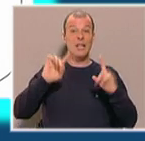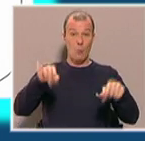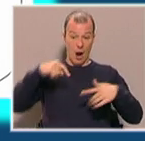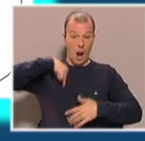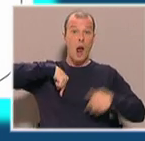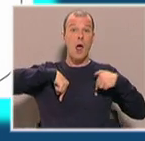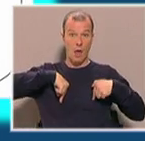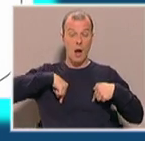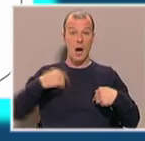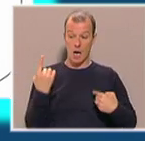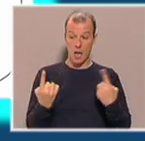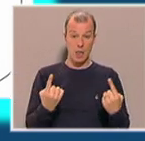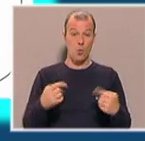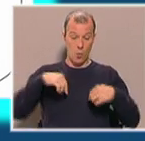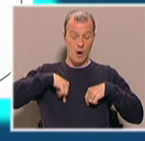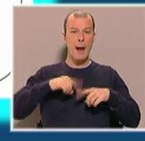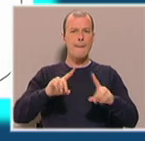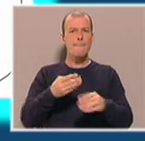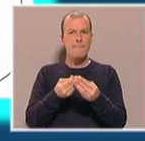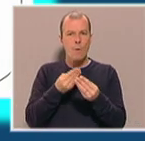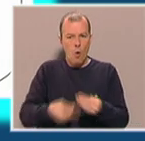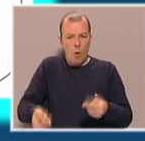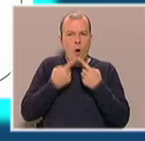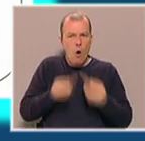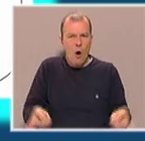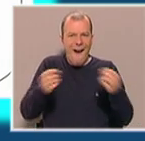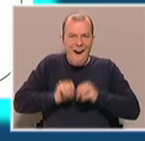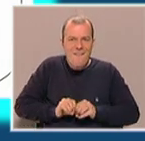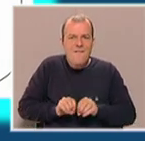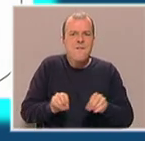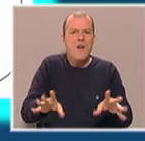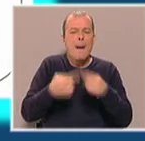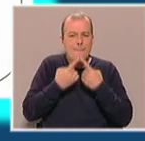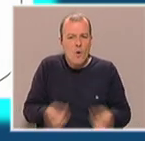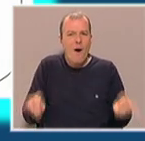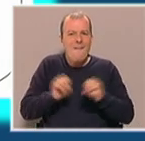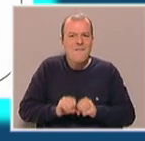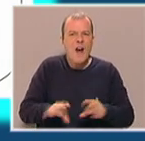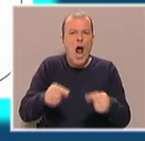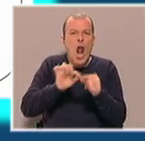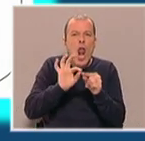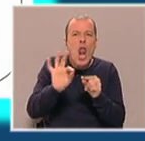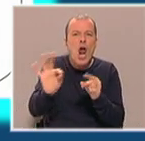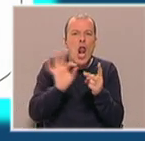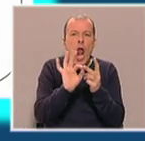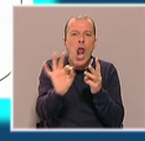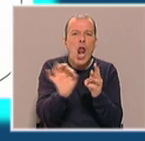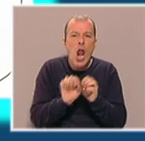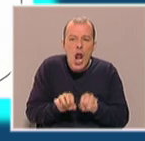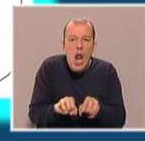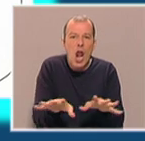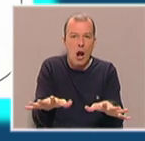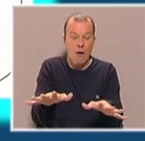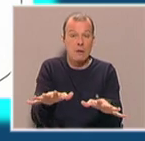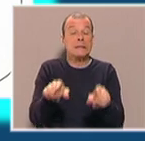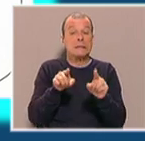pulmões, cada brônquio ainda se divide em vários ramos mais fininhos, que são os bronquíolos. Os